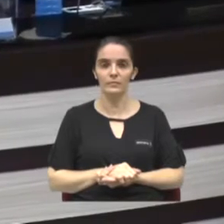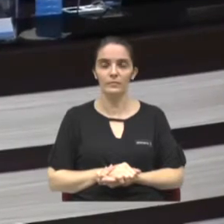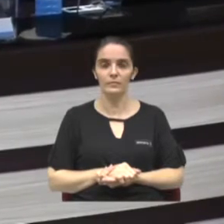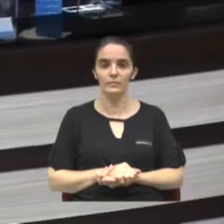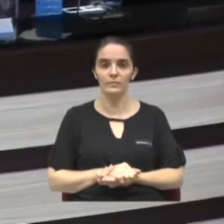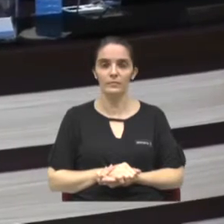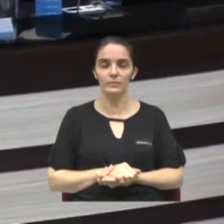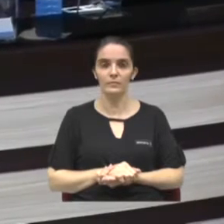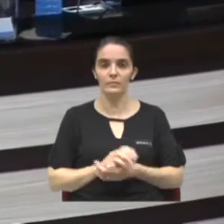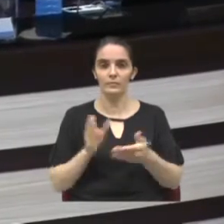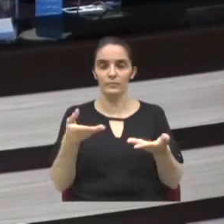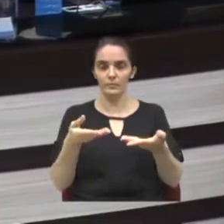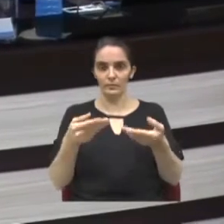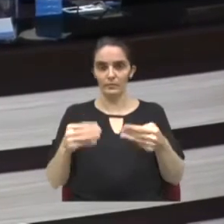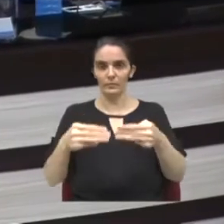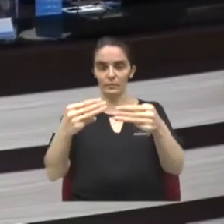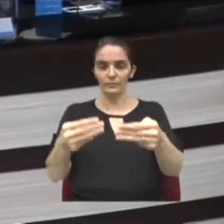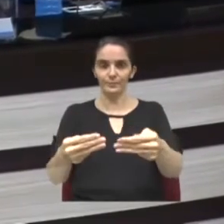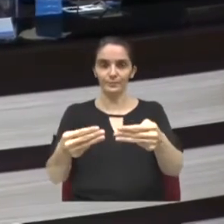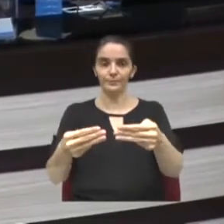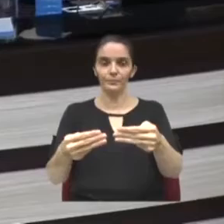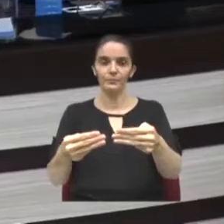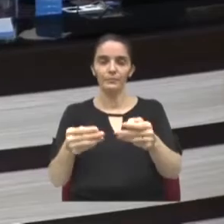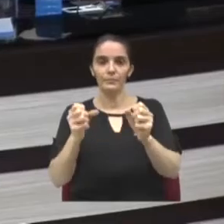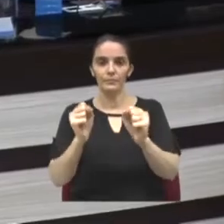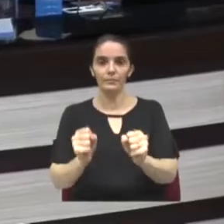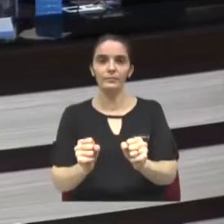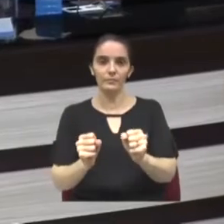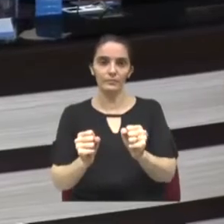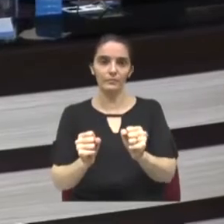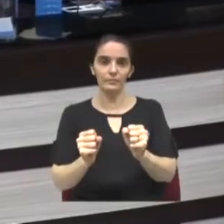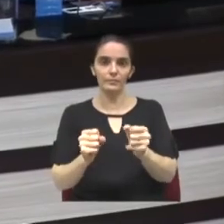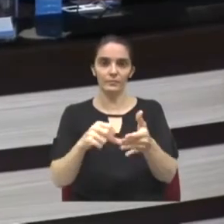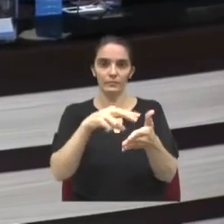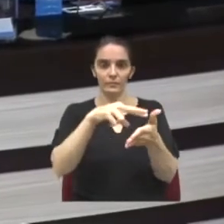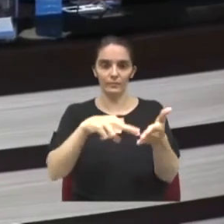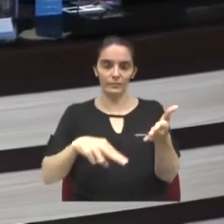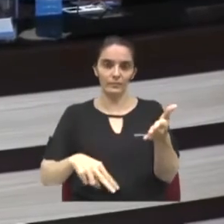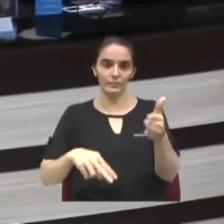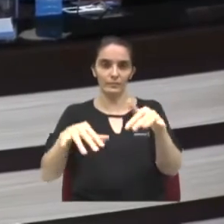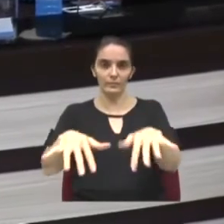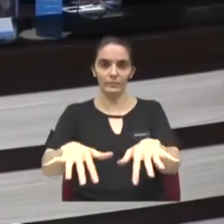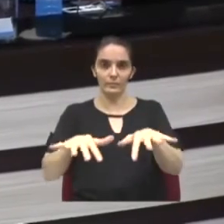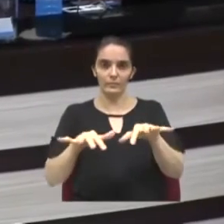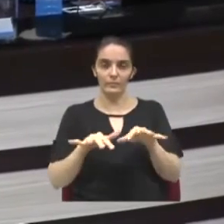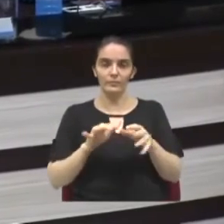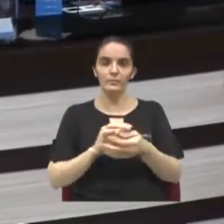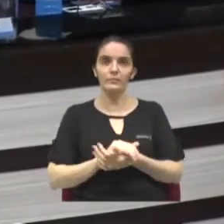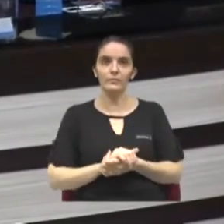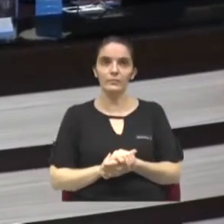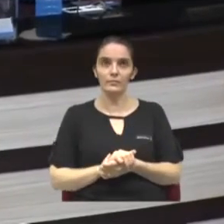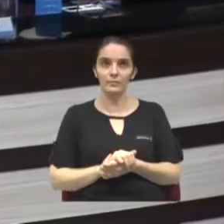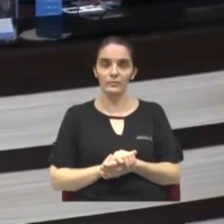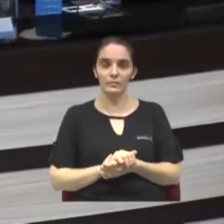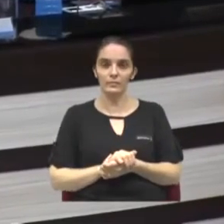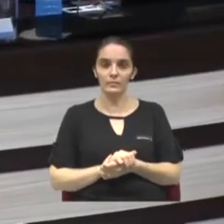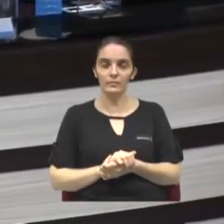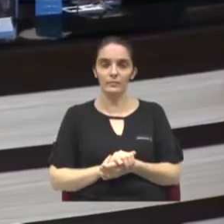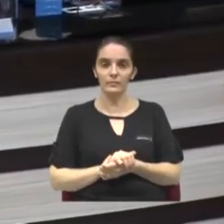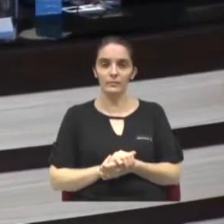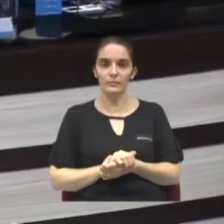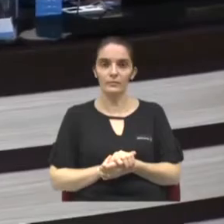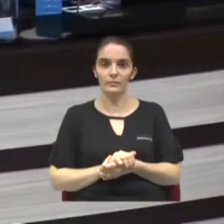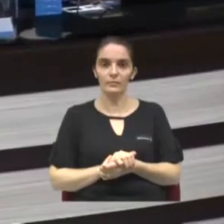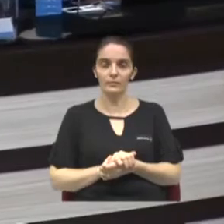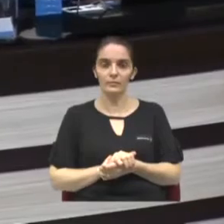A presente moção agora está apta para ser apreciada pelo plenário e nós... Questão